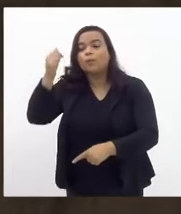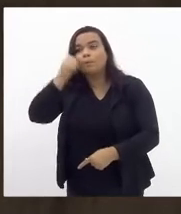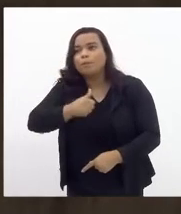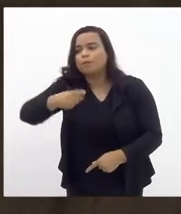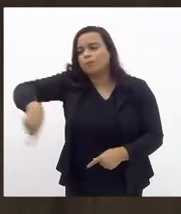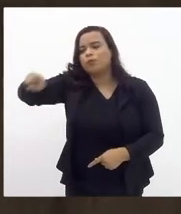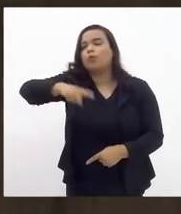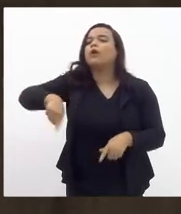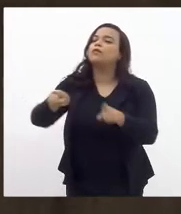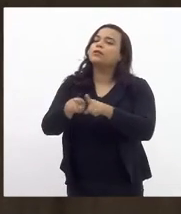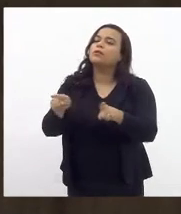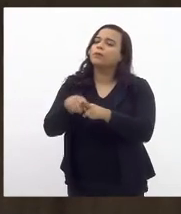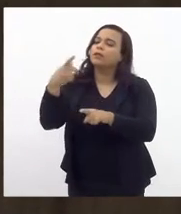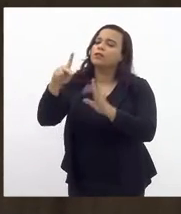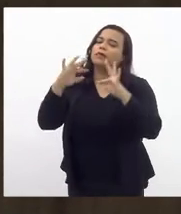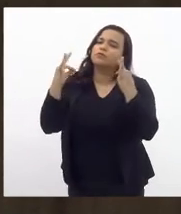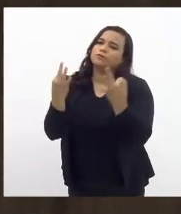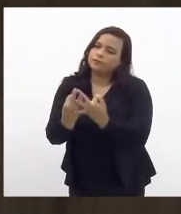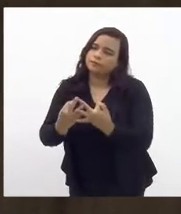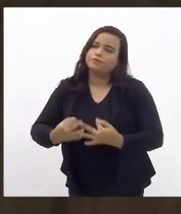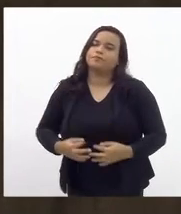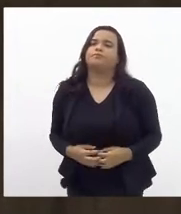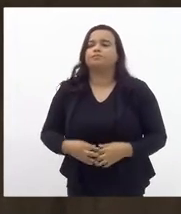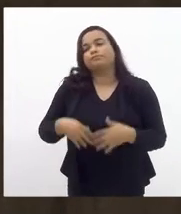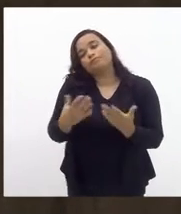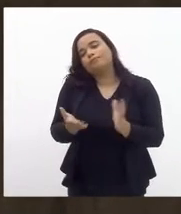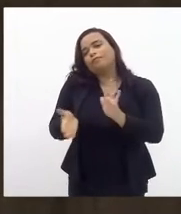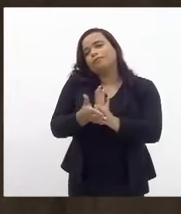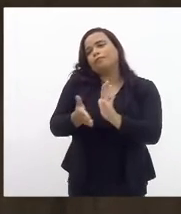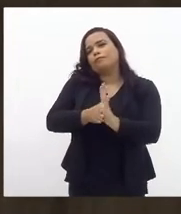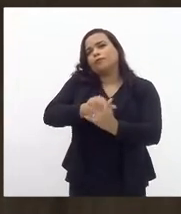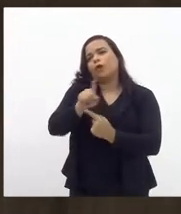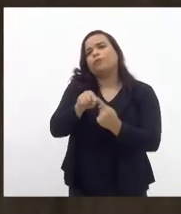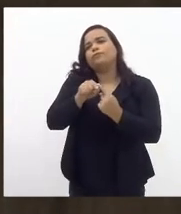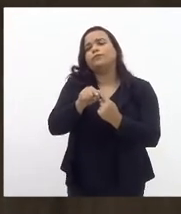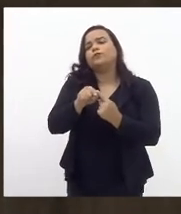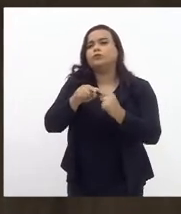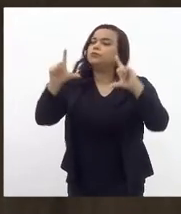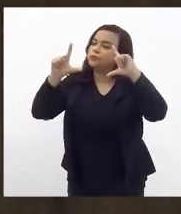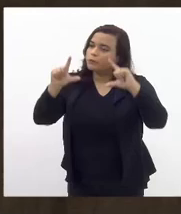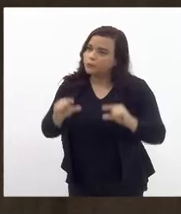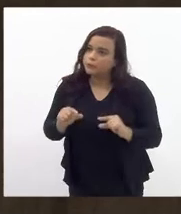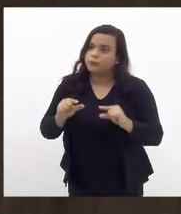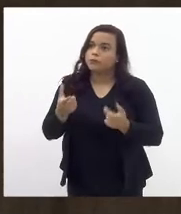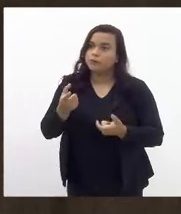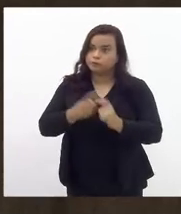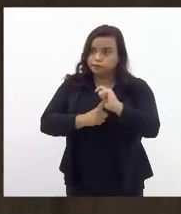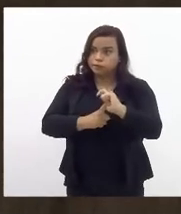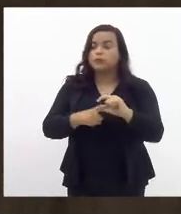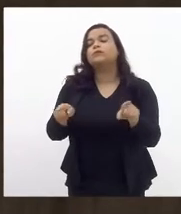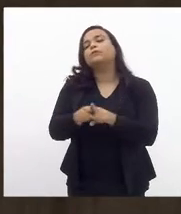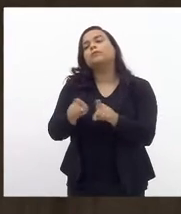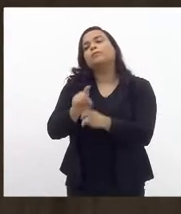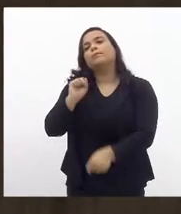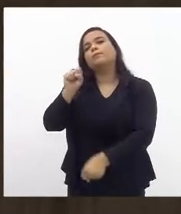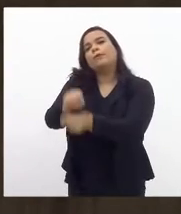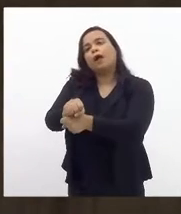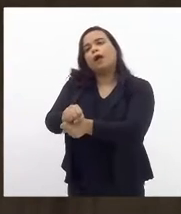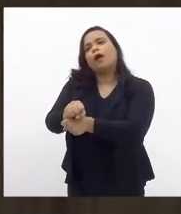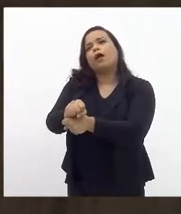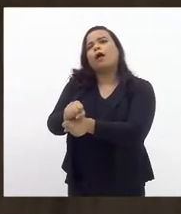familiares. Com o propósito de reduzir, suspender, impedir